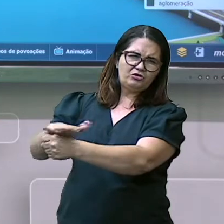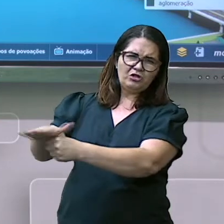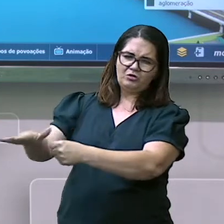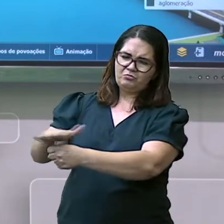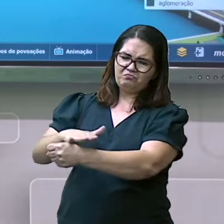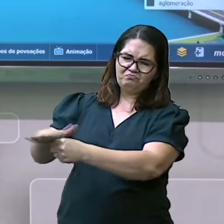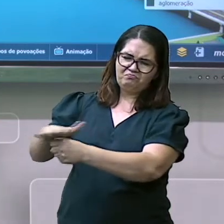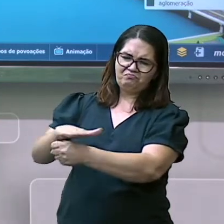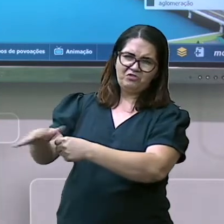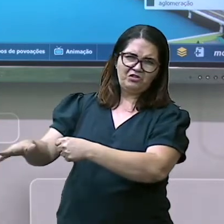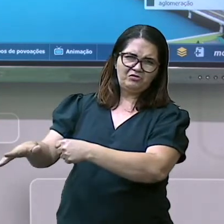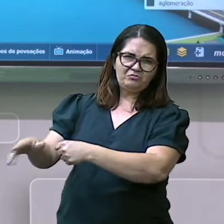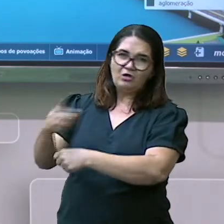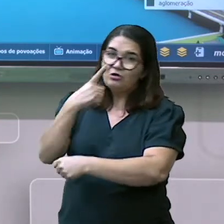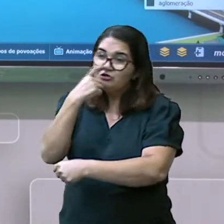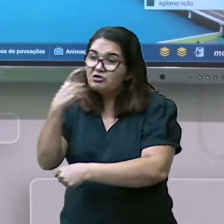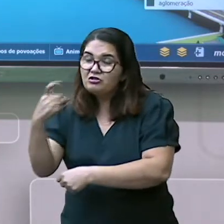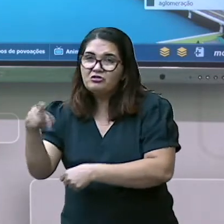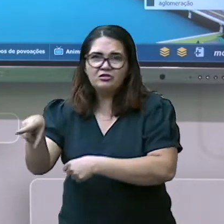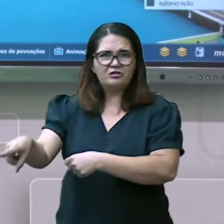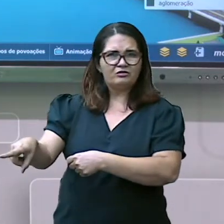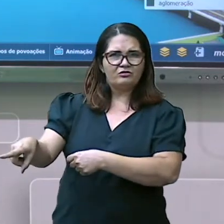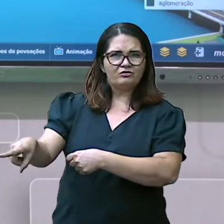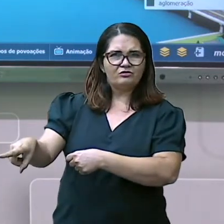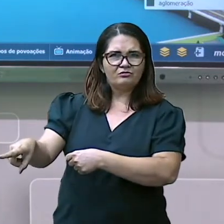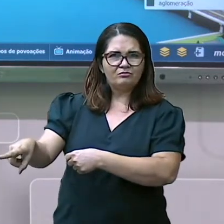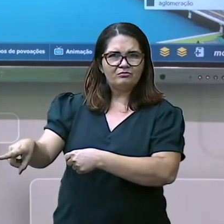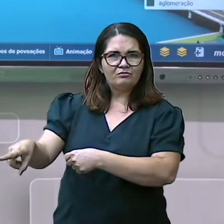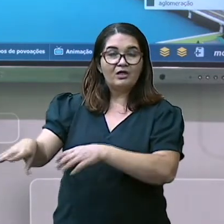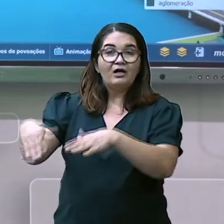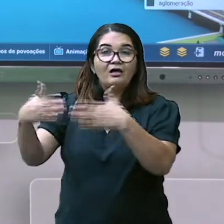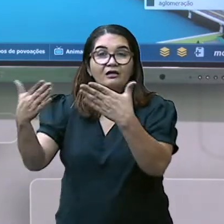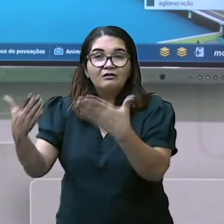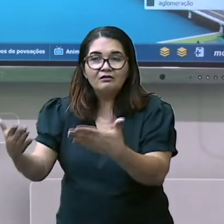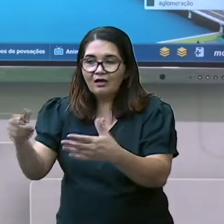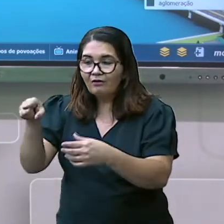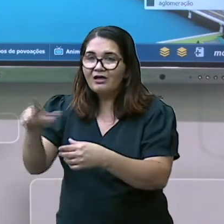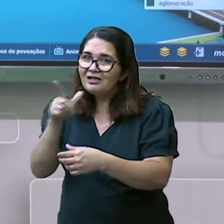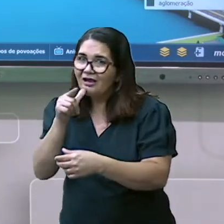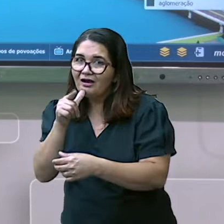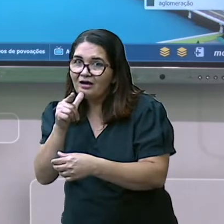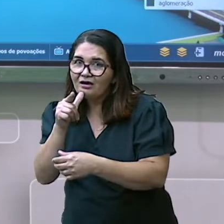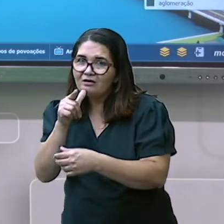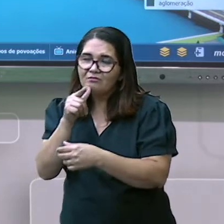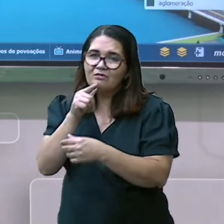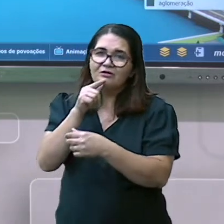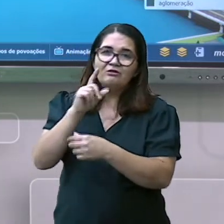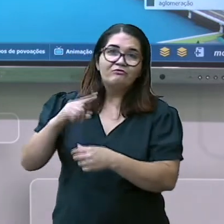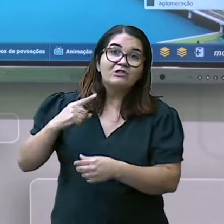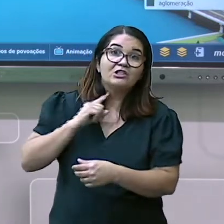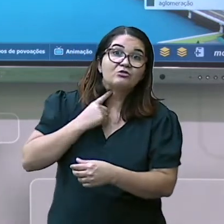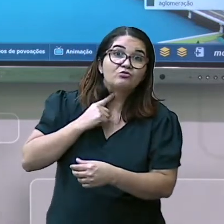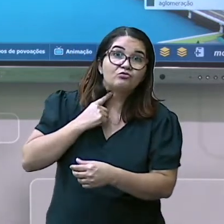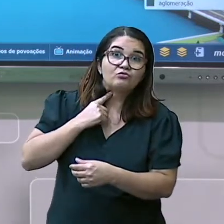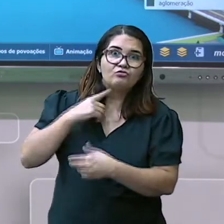Alguns anos atrás, Valadares sentiu sério na pele, né?